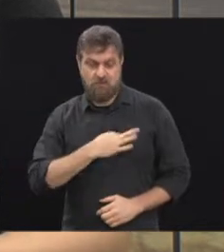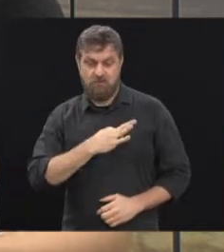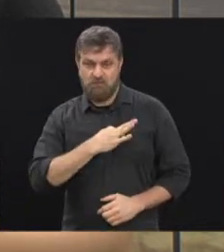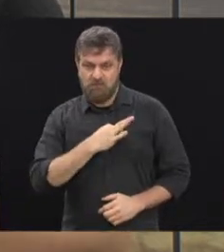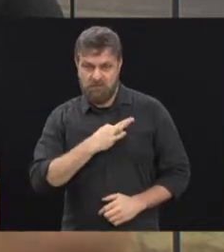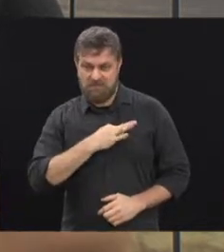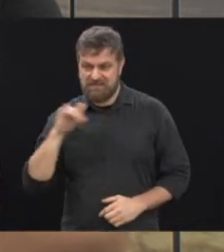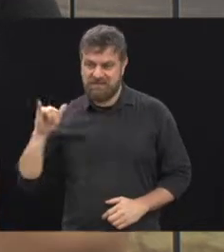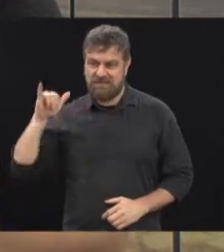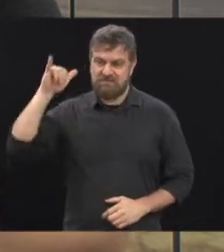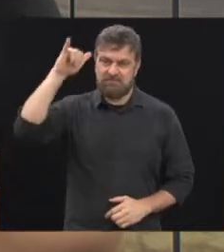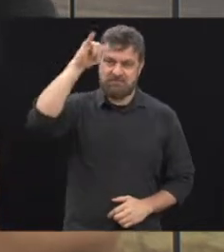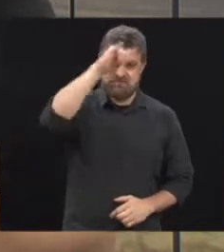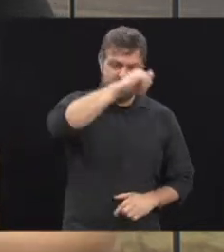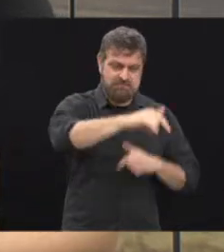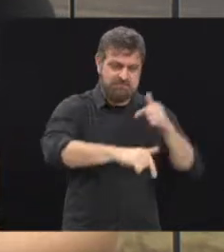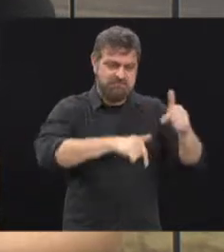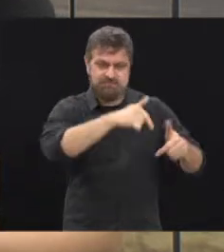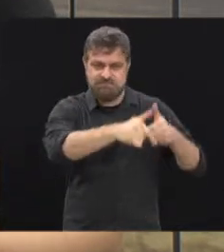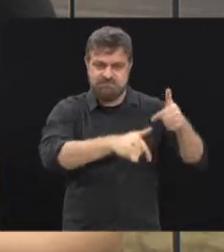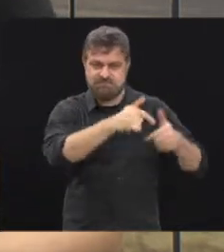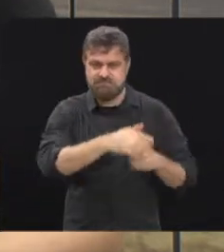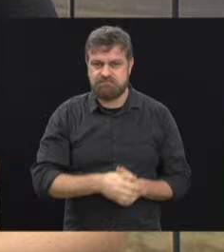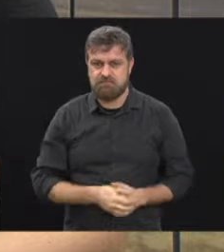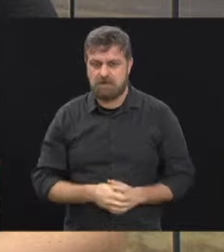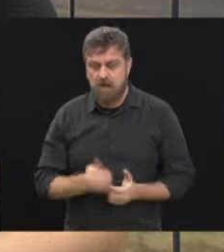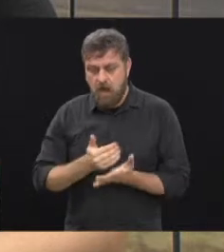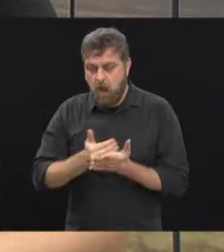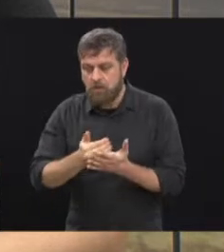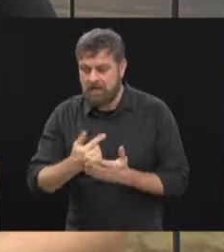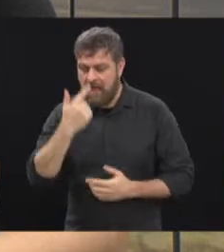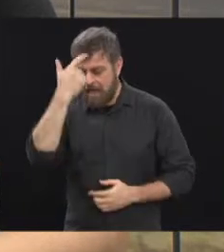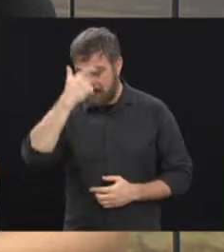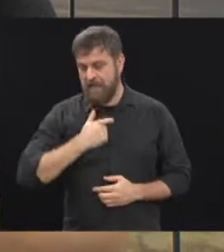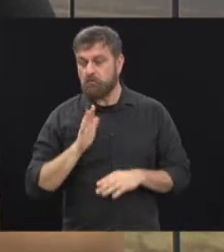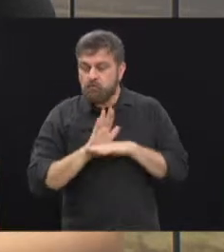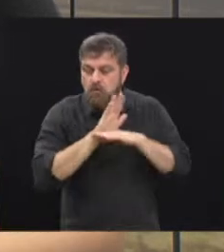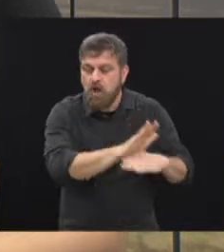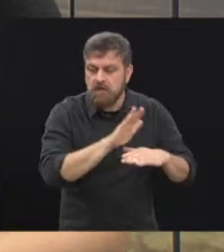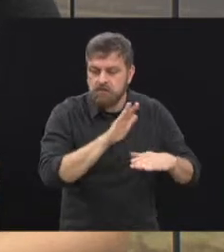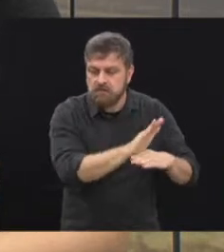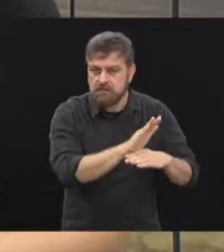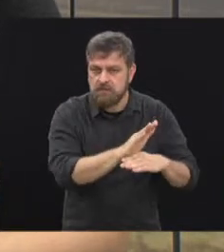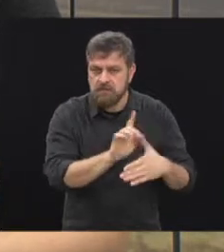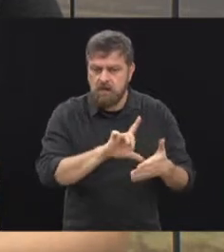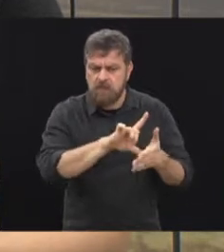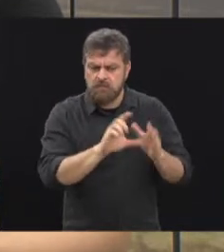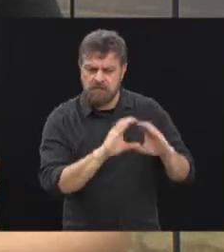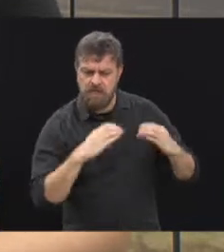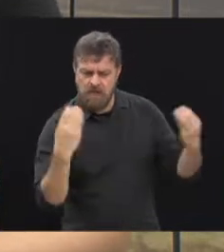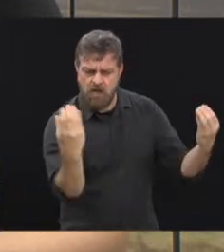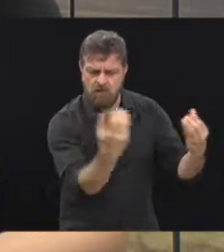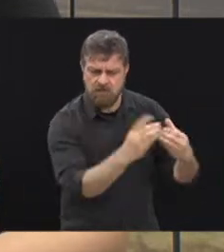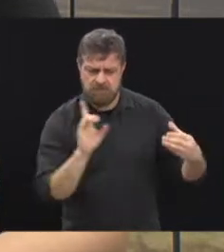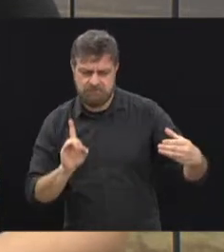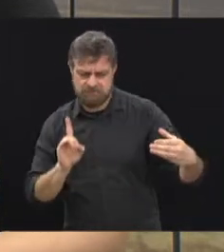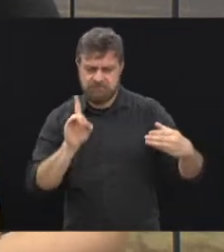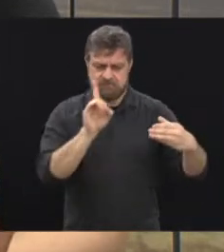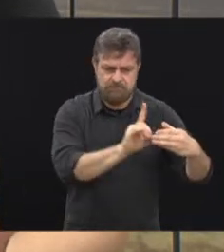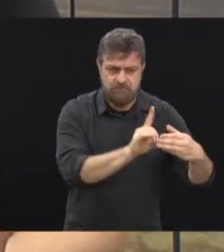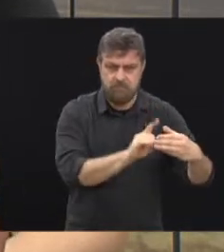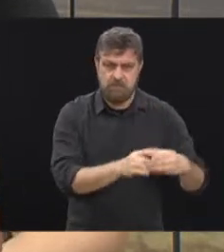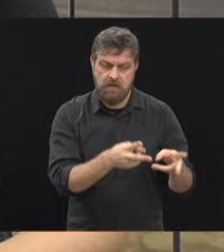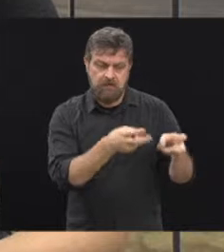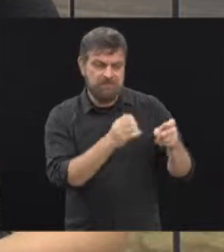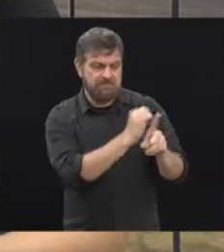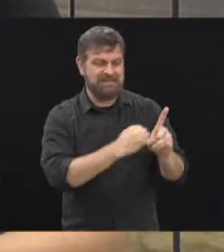voluntário, a gente começa com a sensação e com a intenção de ajudar o próximo. Quando a gente chega naquelas comunidades, a gente vê que o problema é muito